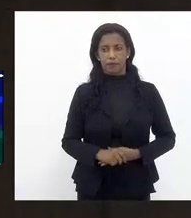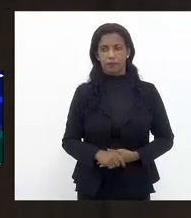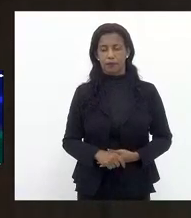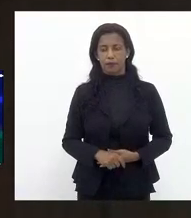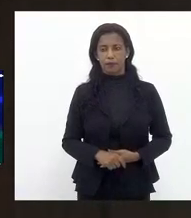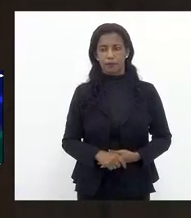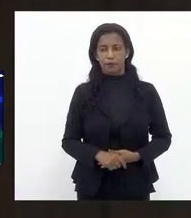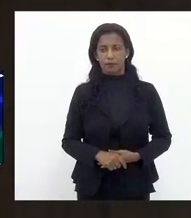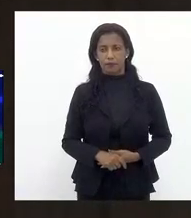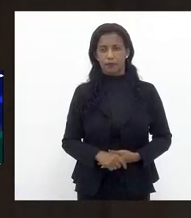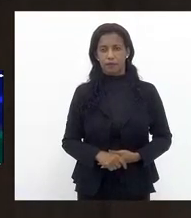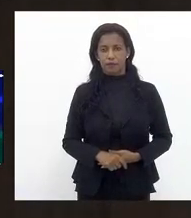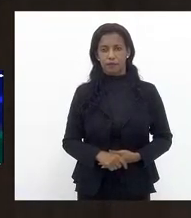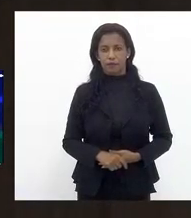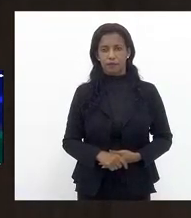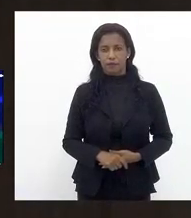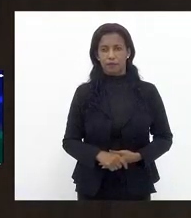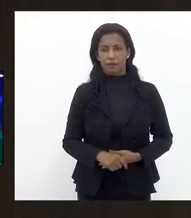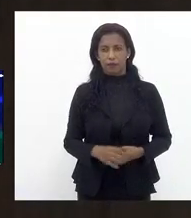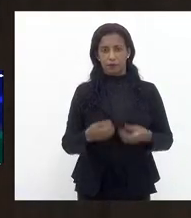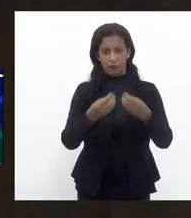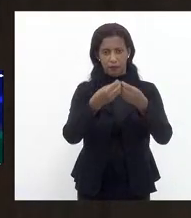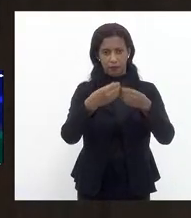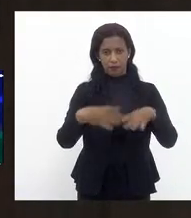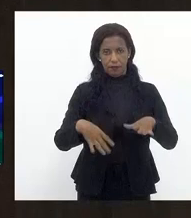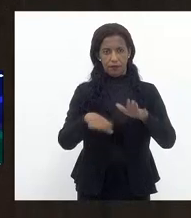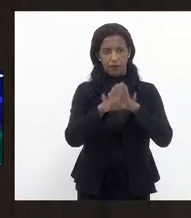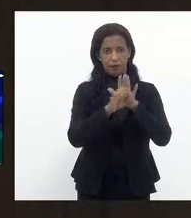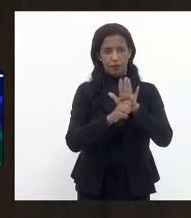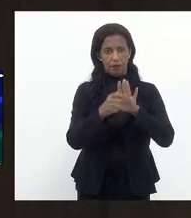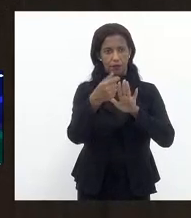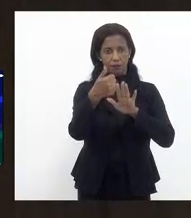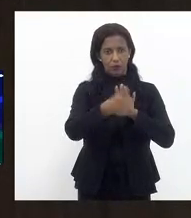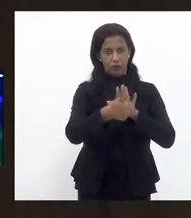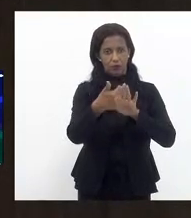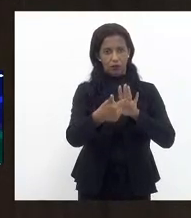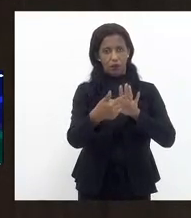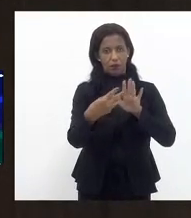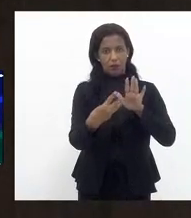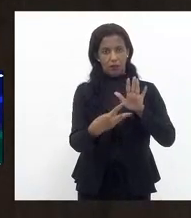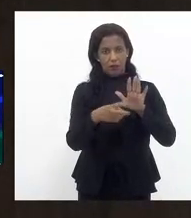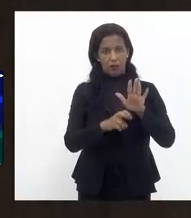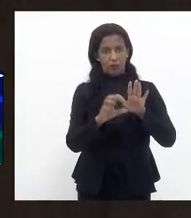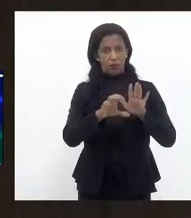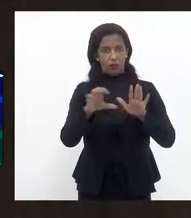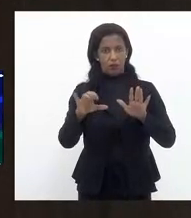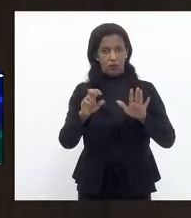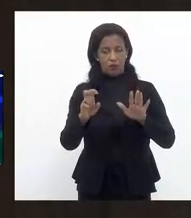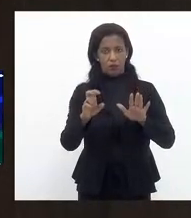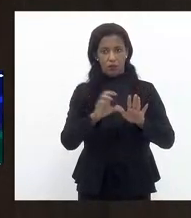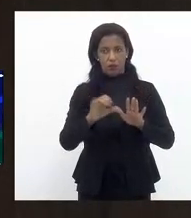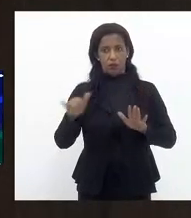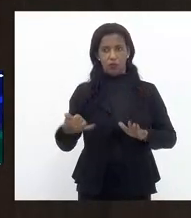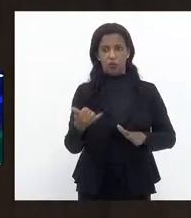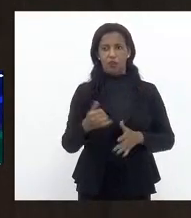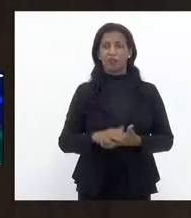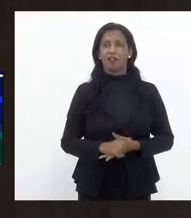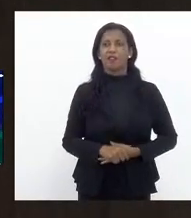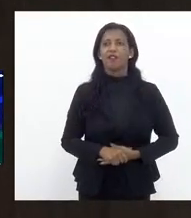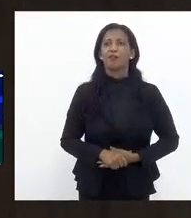Então, vou repetir, senhor presidente. Prejudicadas as emendas 1 e 2 pelas emendas 3 e 5 da CCJ, senhor presidente. Não é